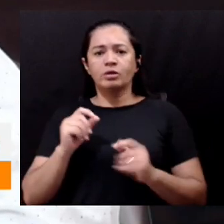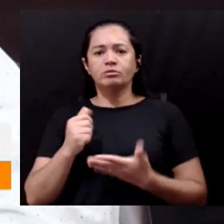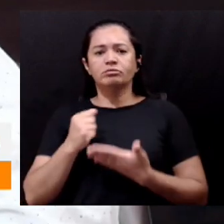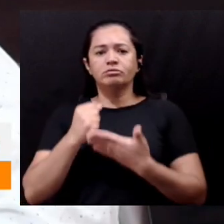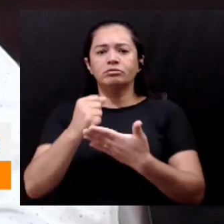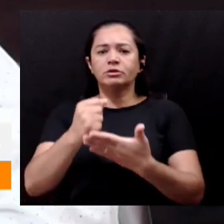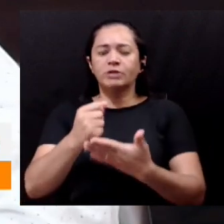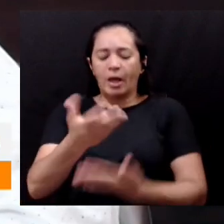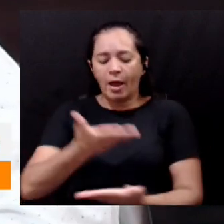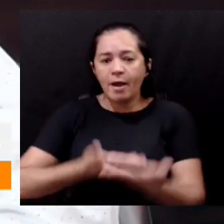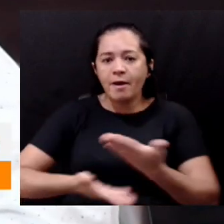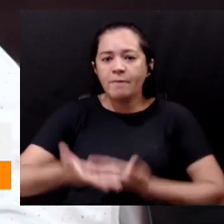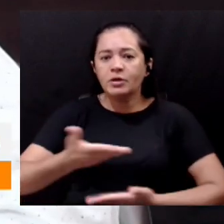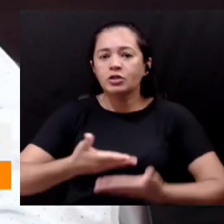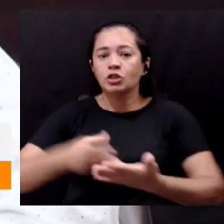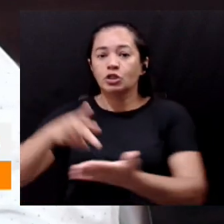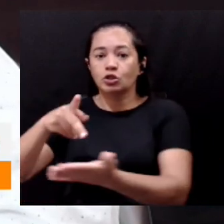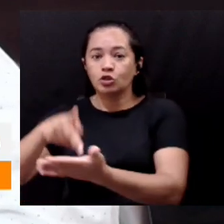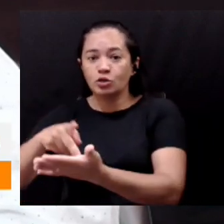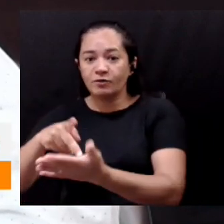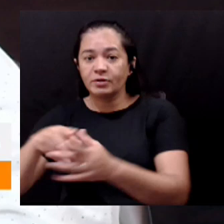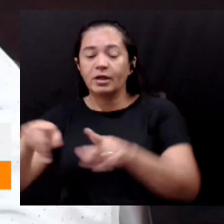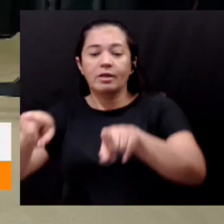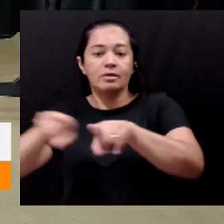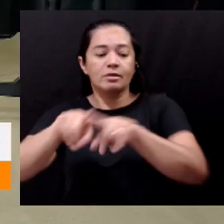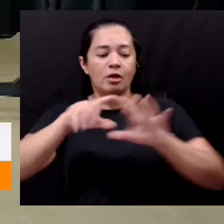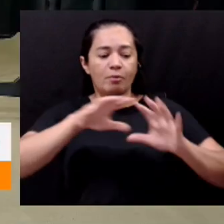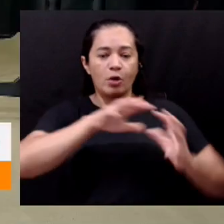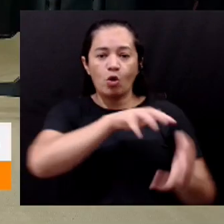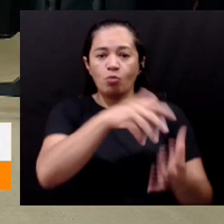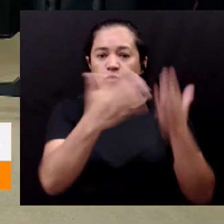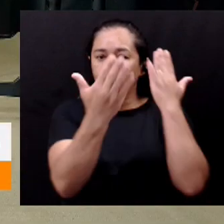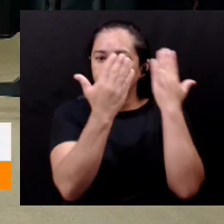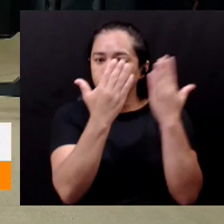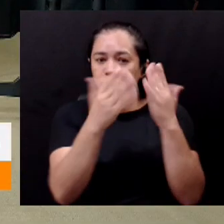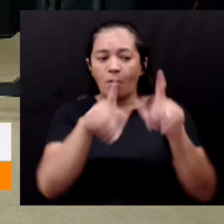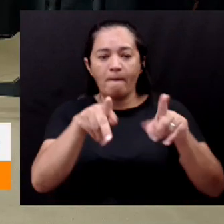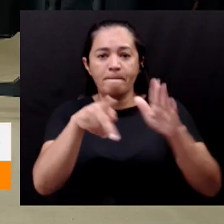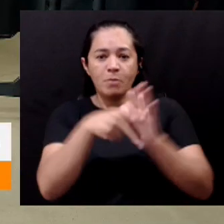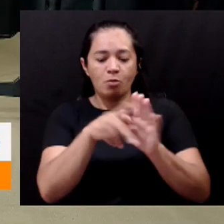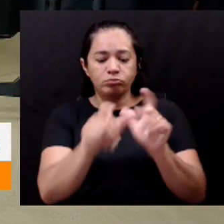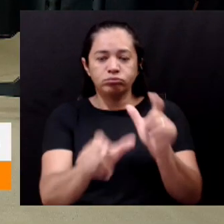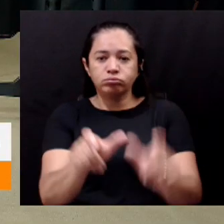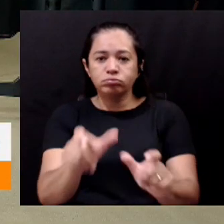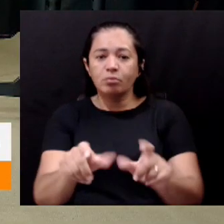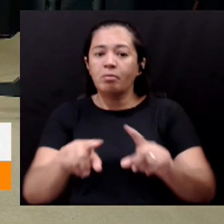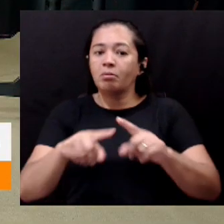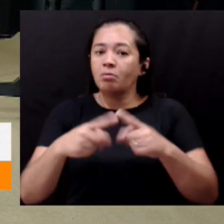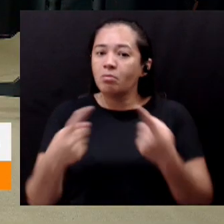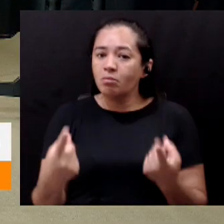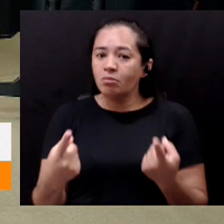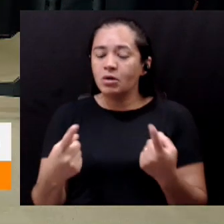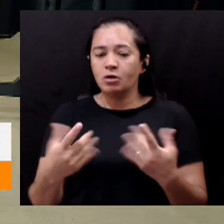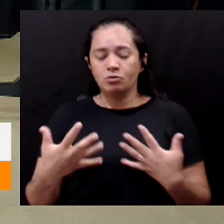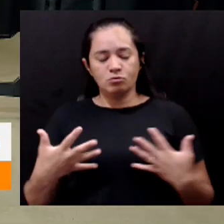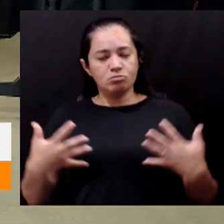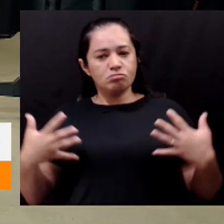realidade, né, e o mundo psíquico do sujeito, da pessoa. Porém, esse ego, se ele não